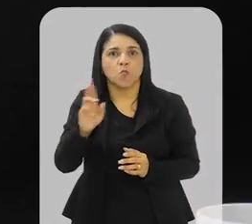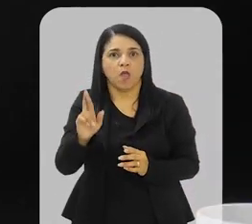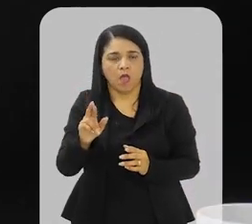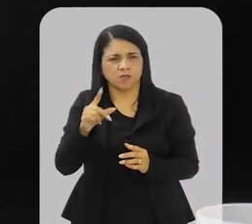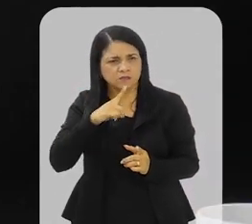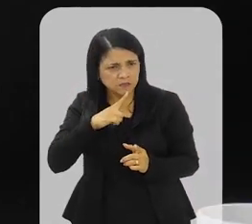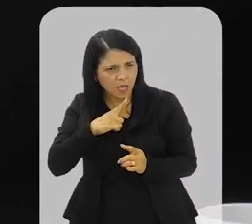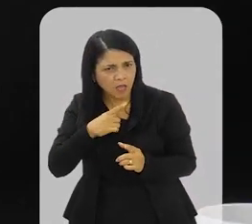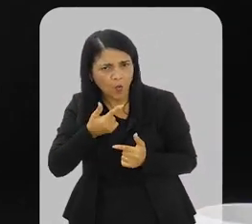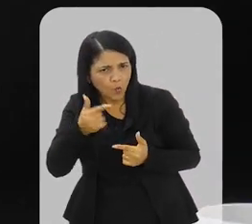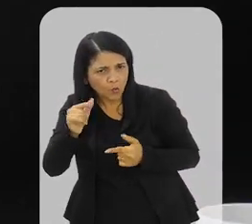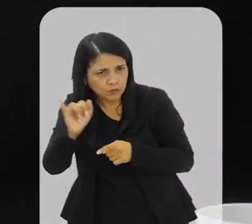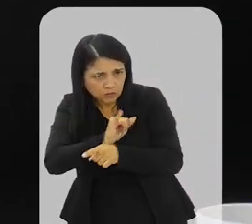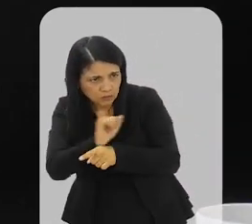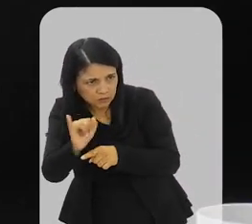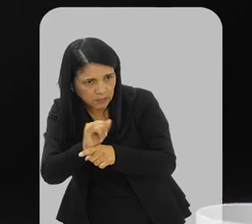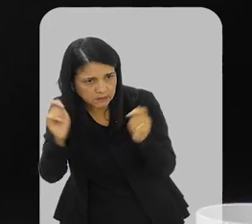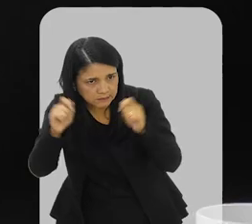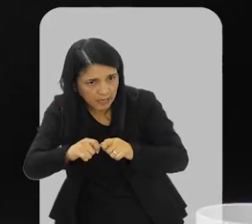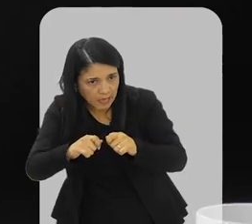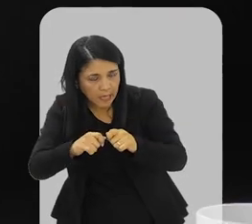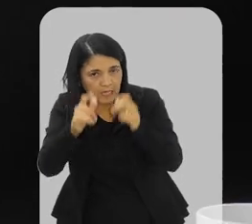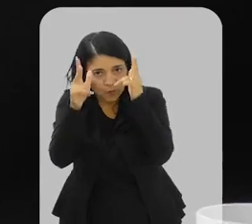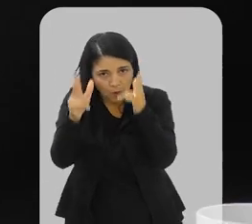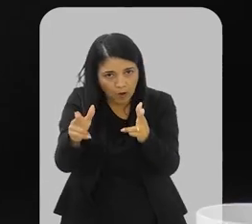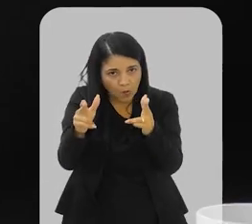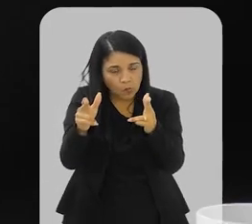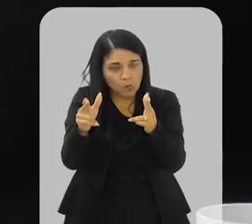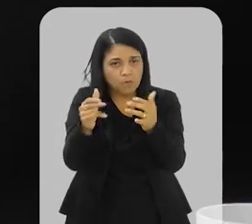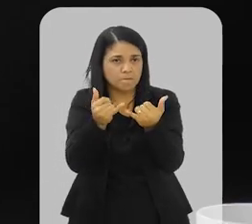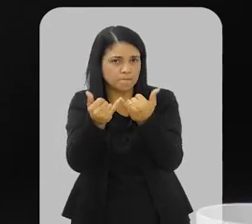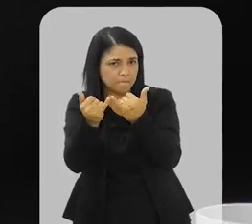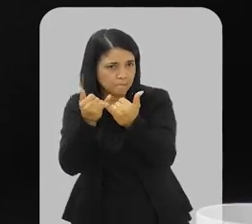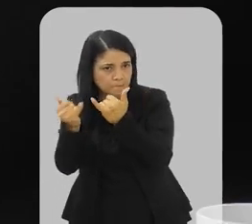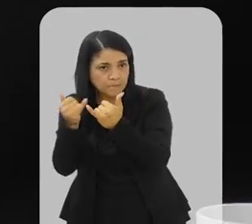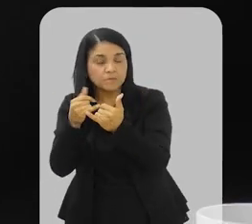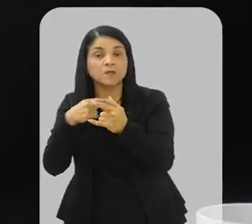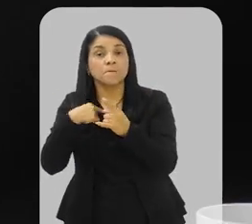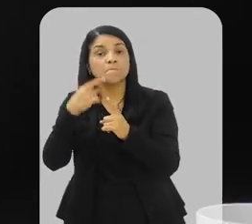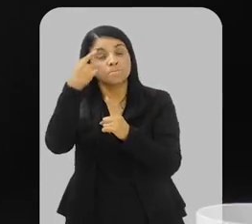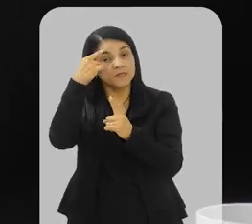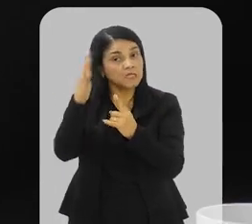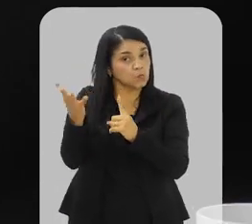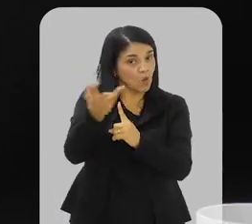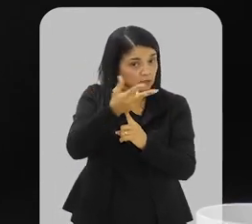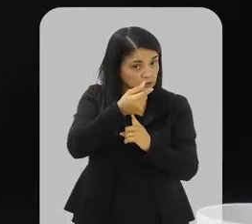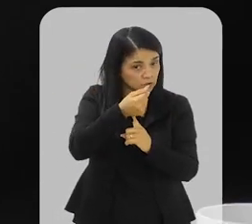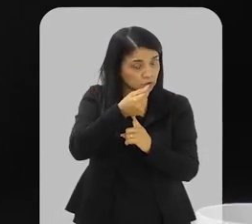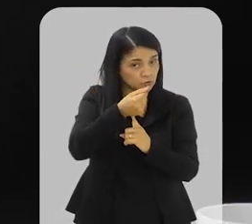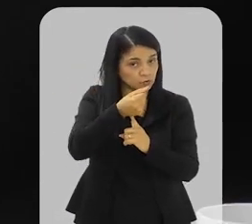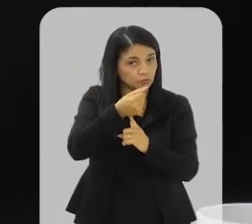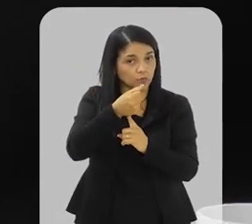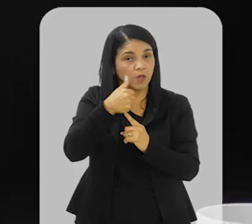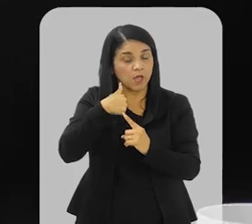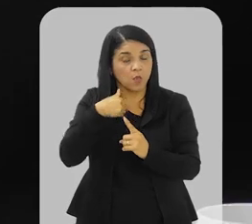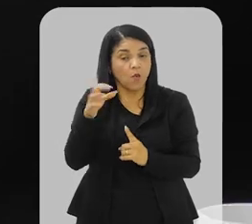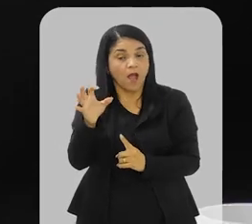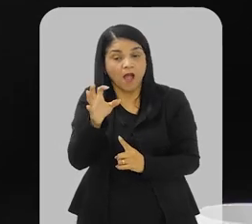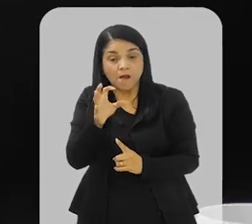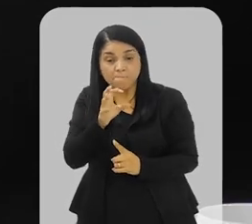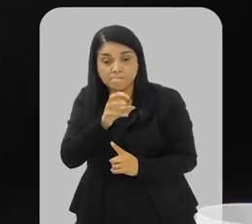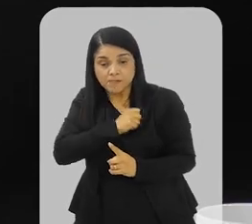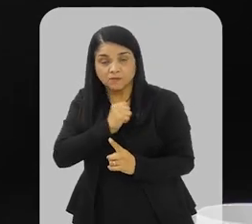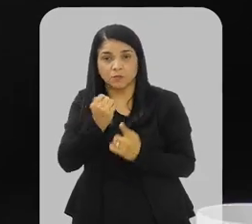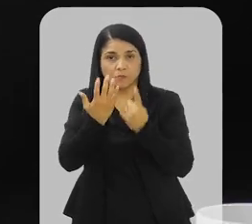que desça Beleza esse balão que desce custa R 500.000 tem alguma outra forma da gente fazer esse efeito eu acho que a gente pode pensar no